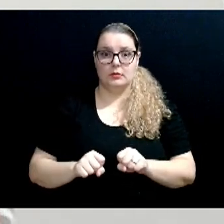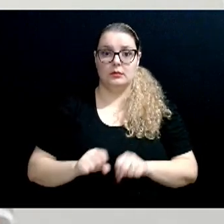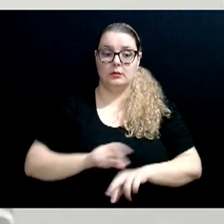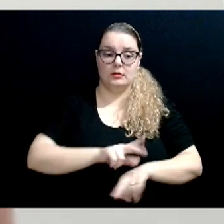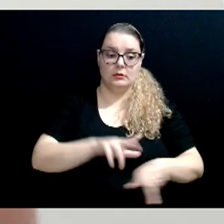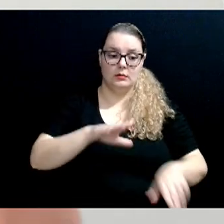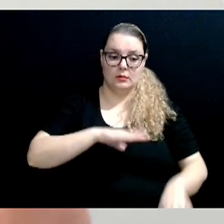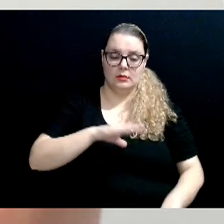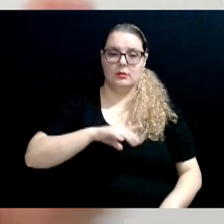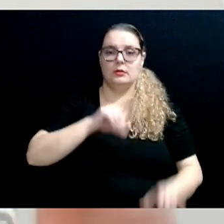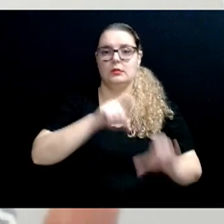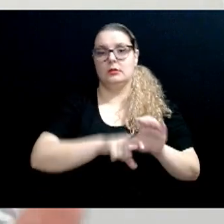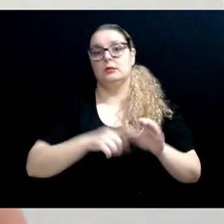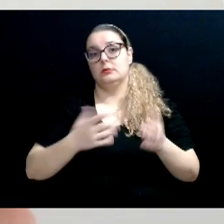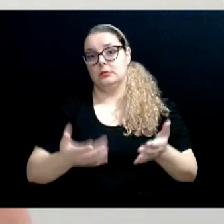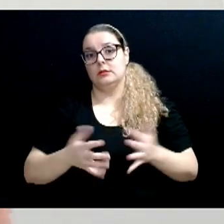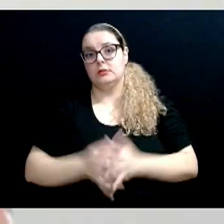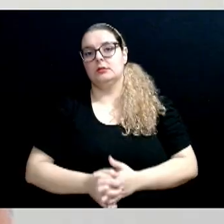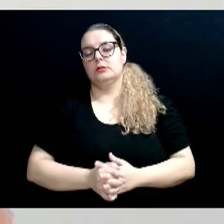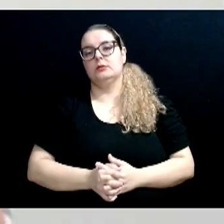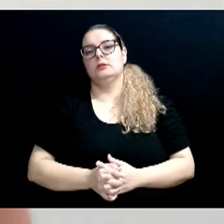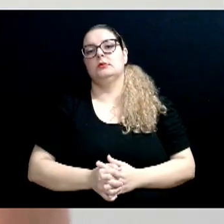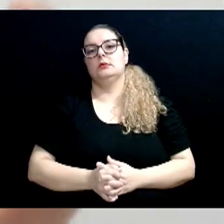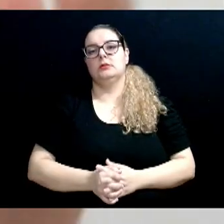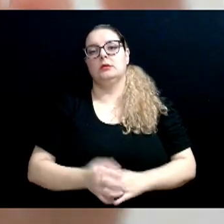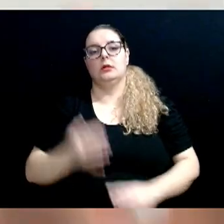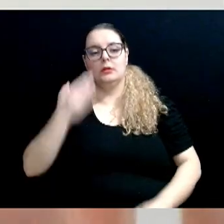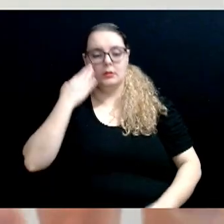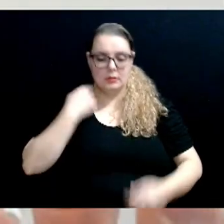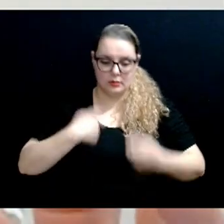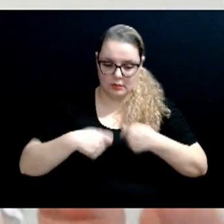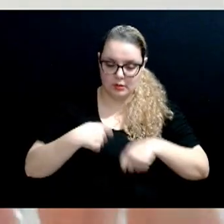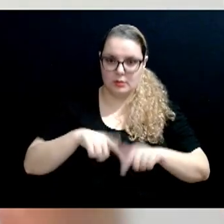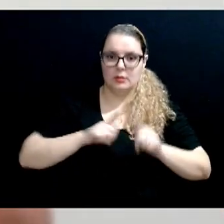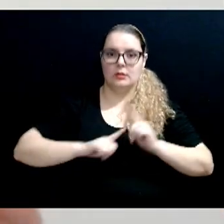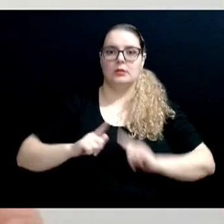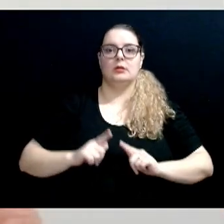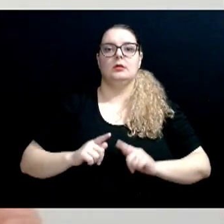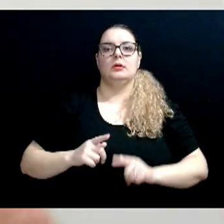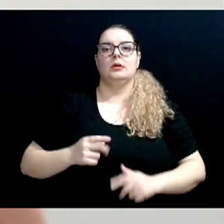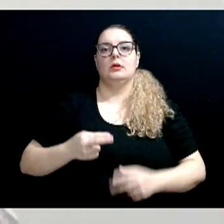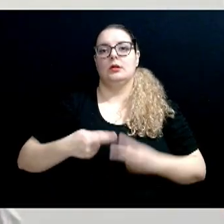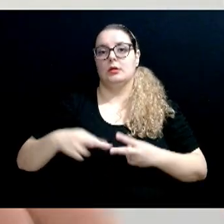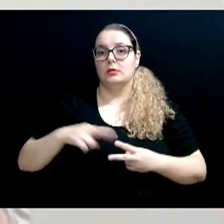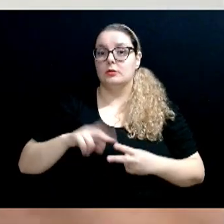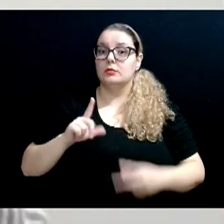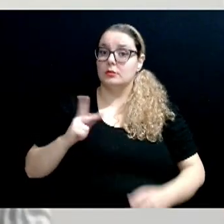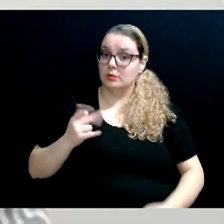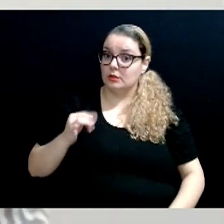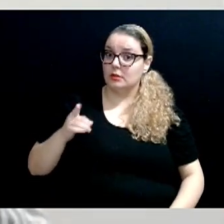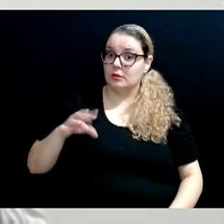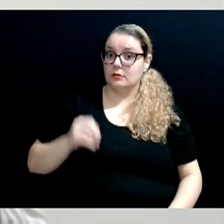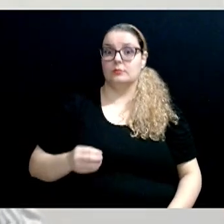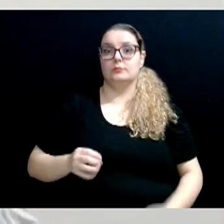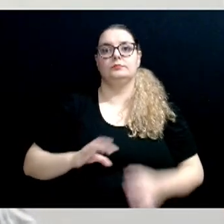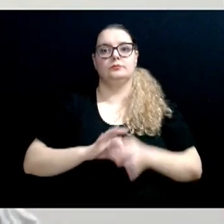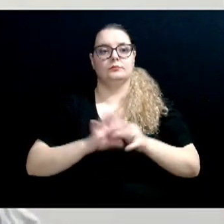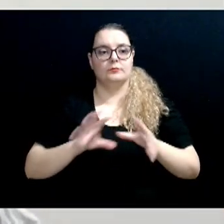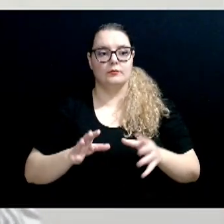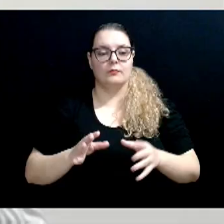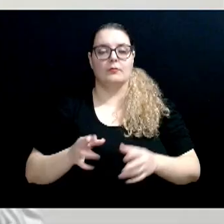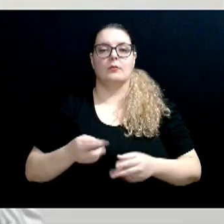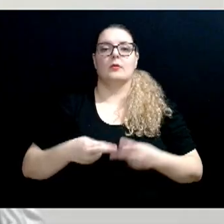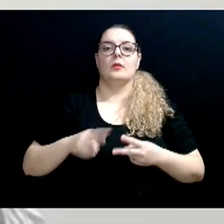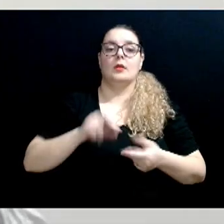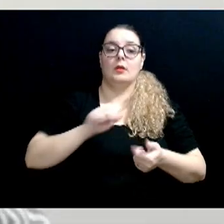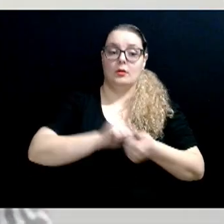disso. Então, assim, fazer essa gestão de recursos hídricos, tanto da disponibilidade do recurso quanto da qualidade da água que chega para a